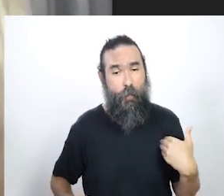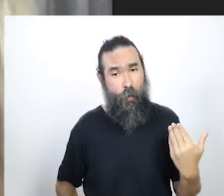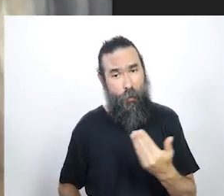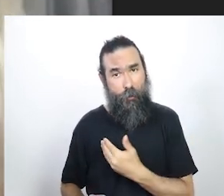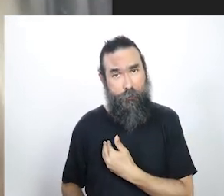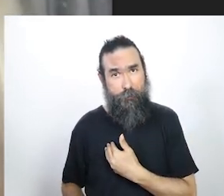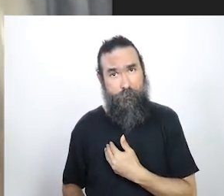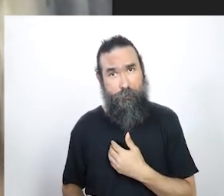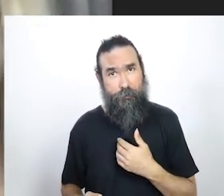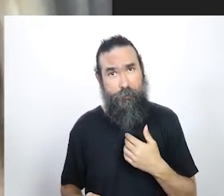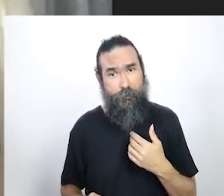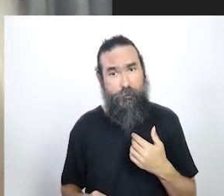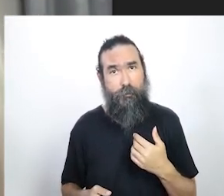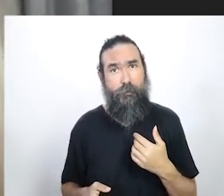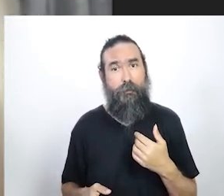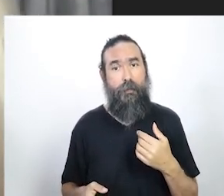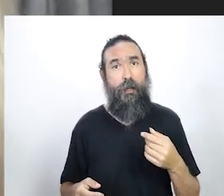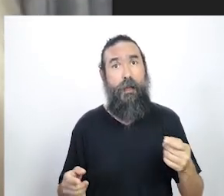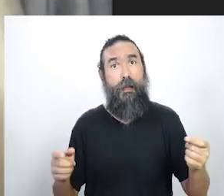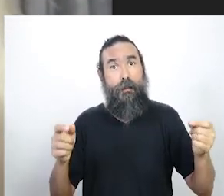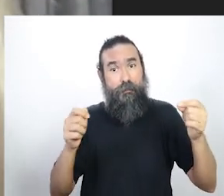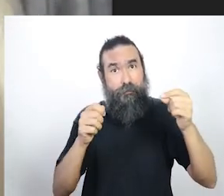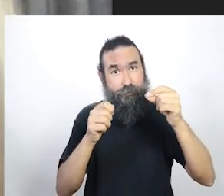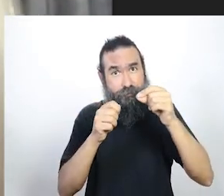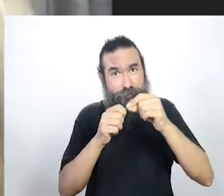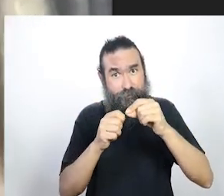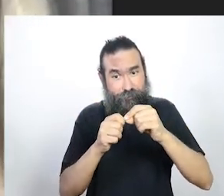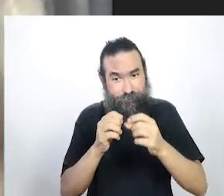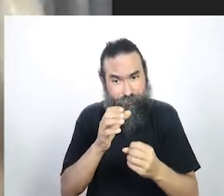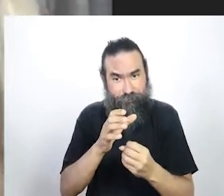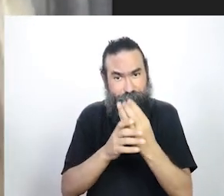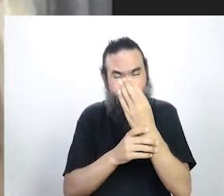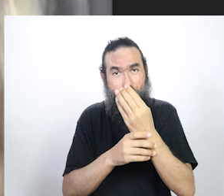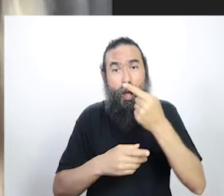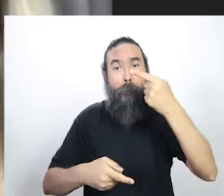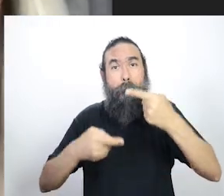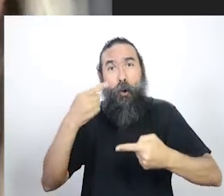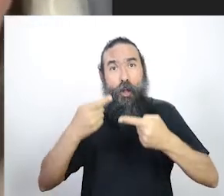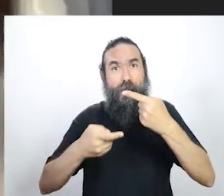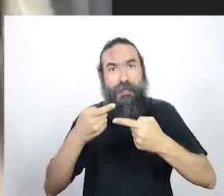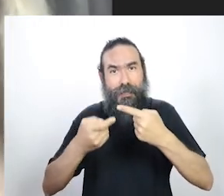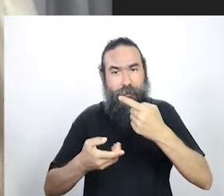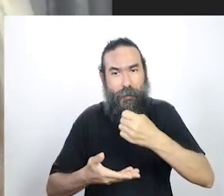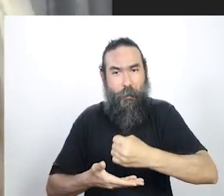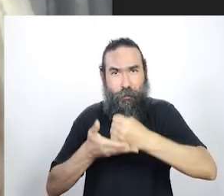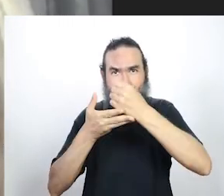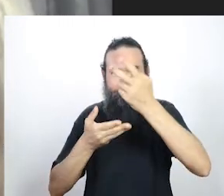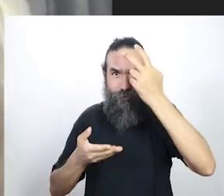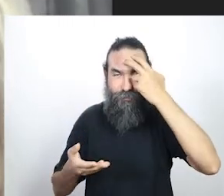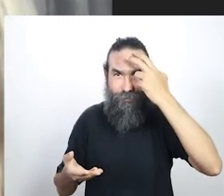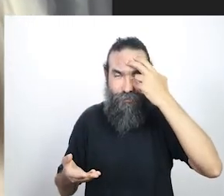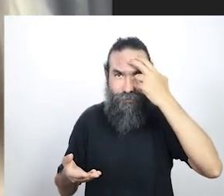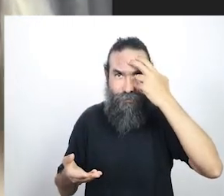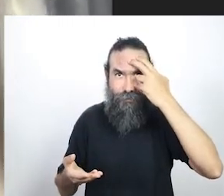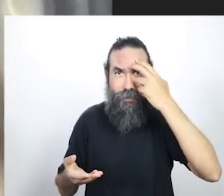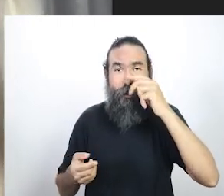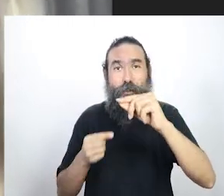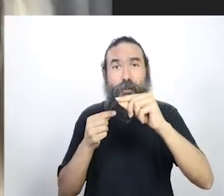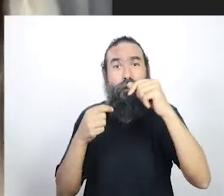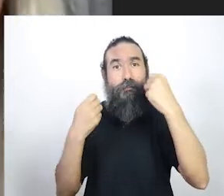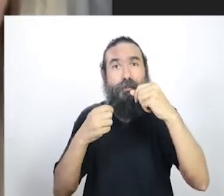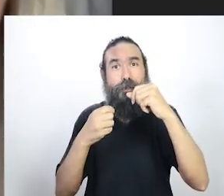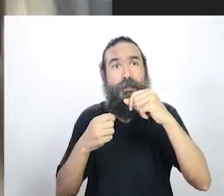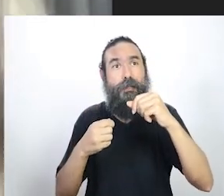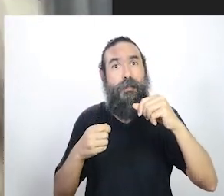gente, desde o momento que a gente implantou essa política, primeiro, de uma programação diversa